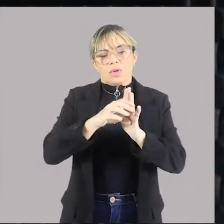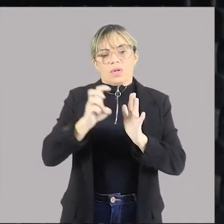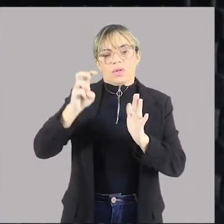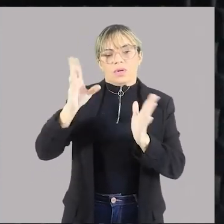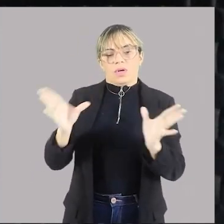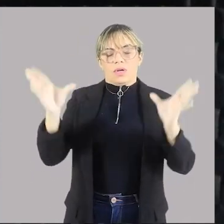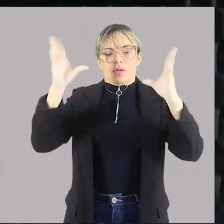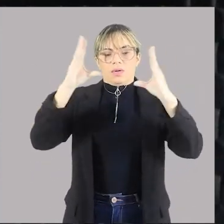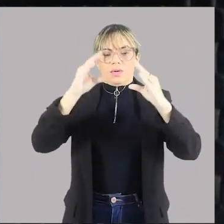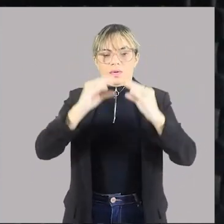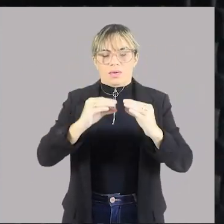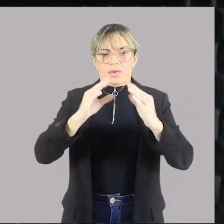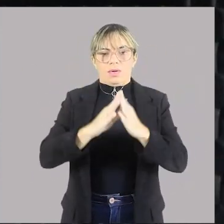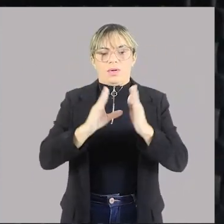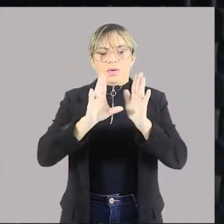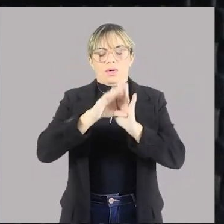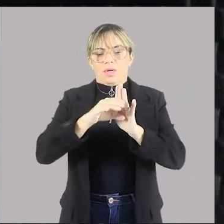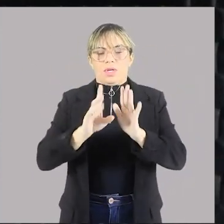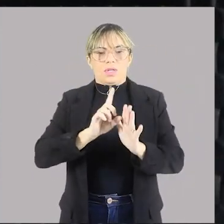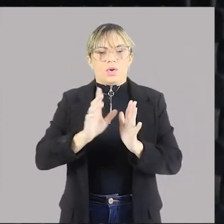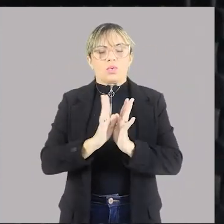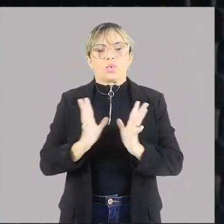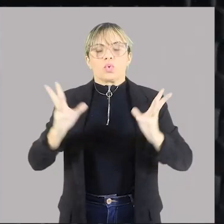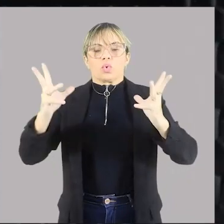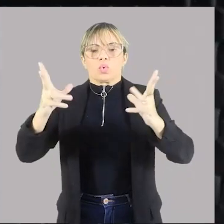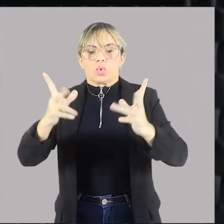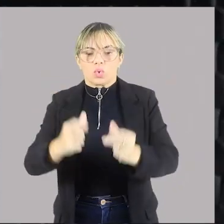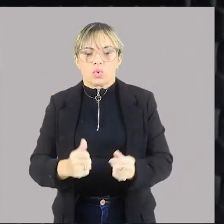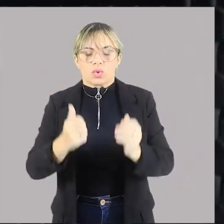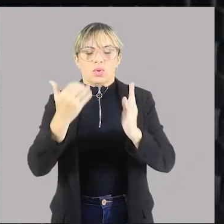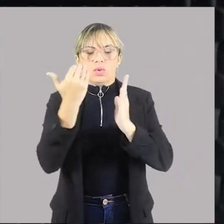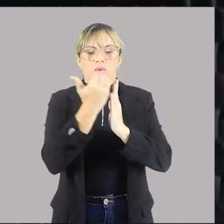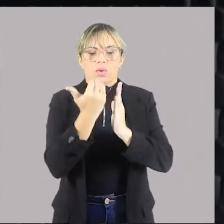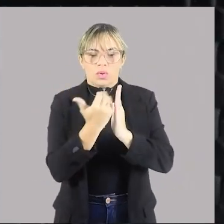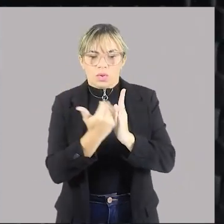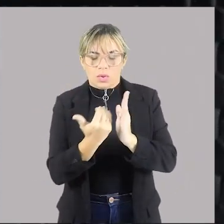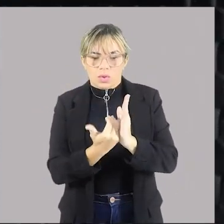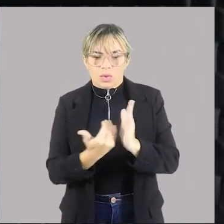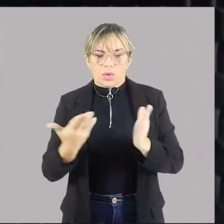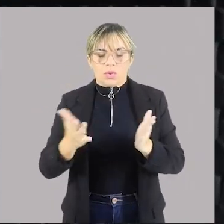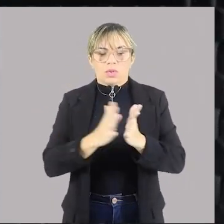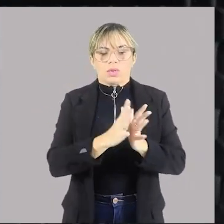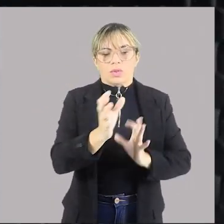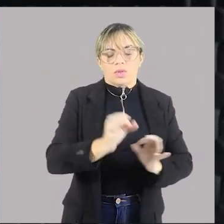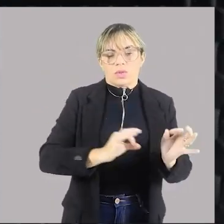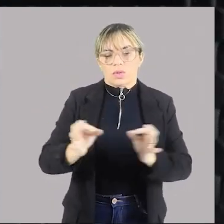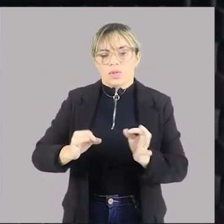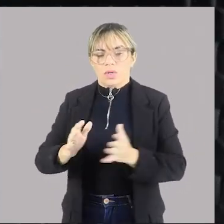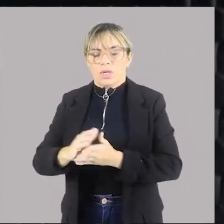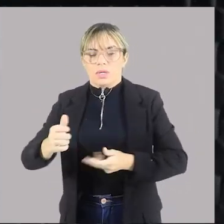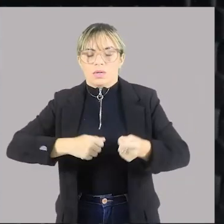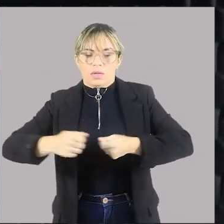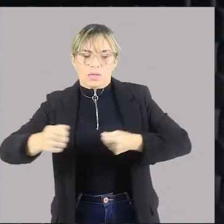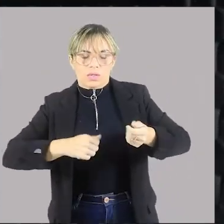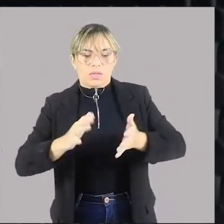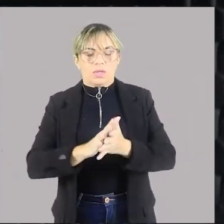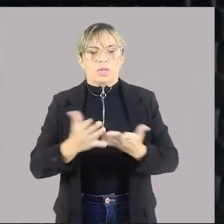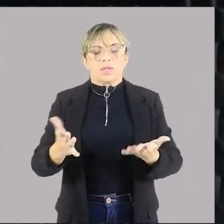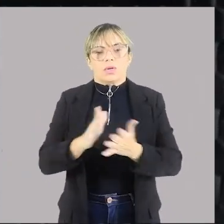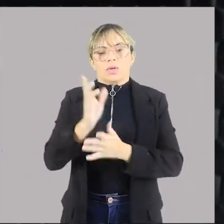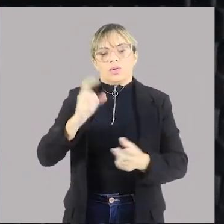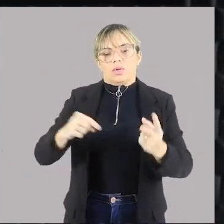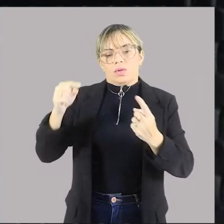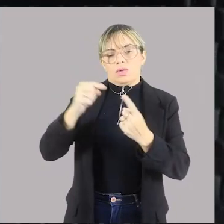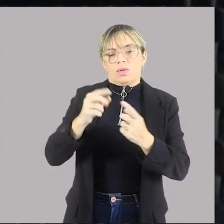ele é resumido, ele não congloba todas as questões atinentes ao direito administrativo e à função, tendo em vista que